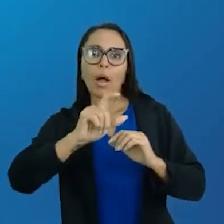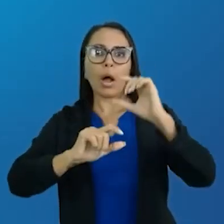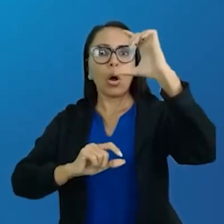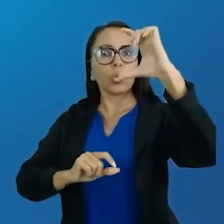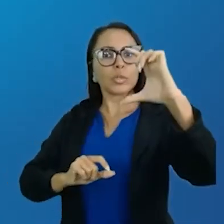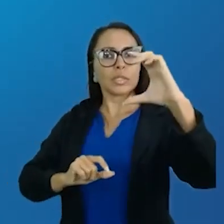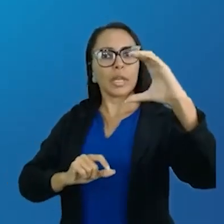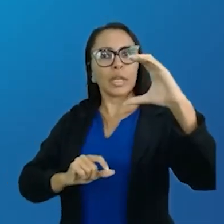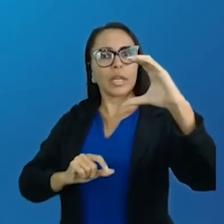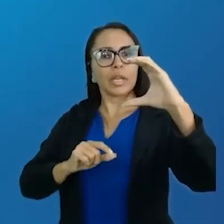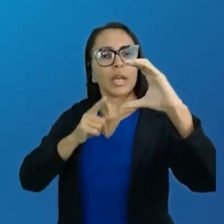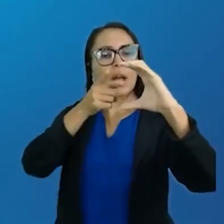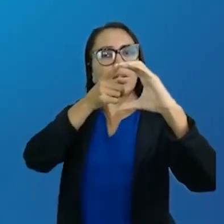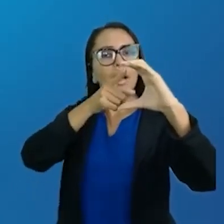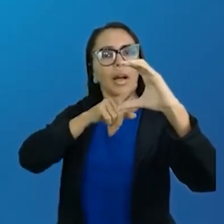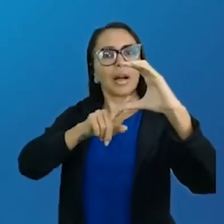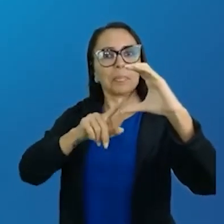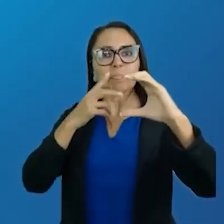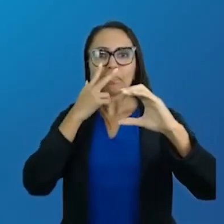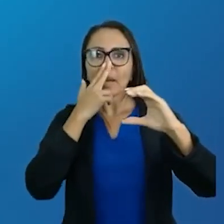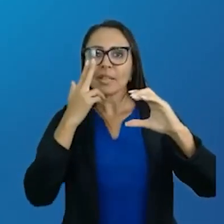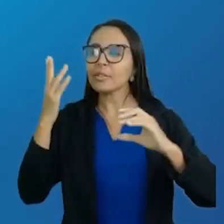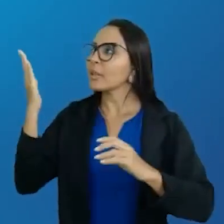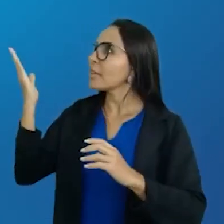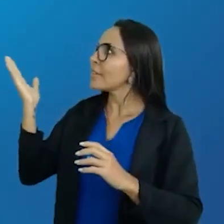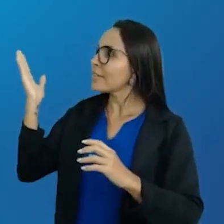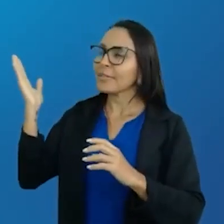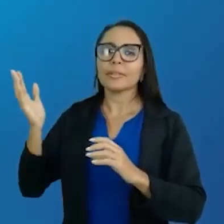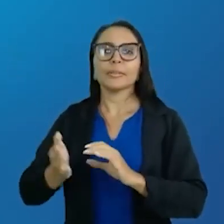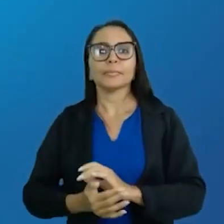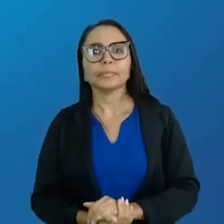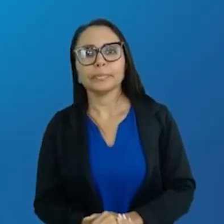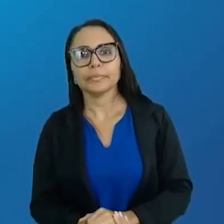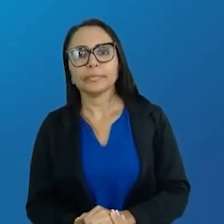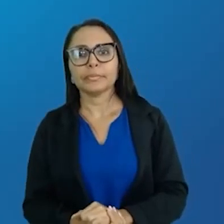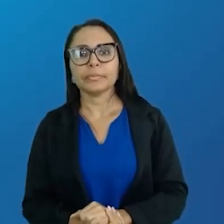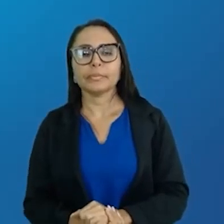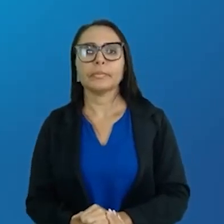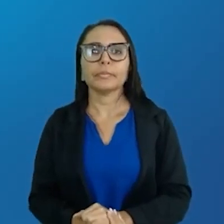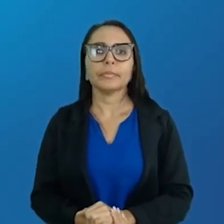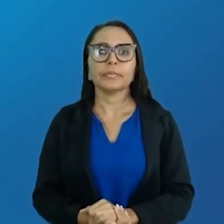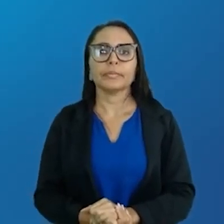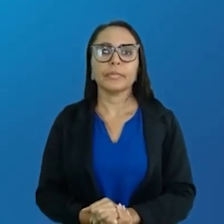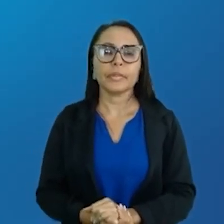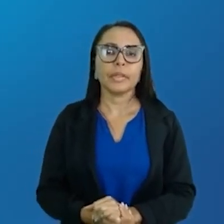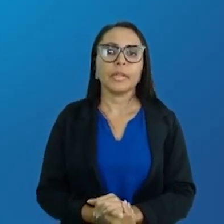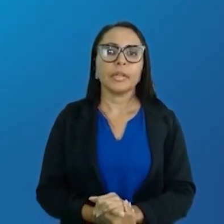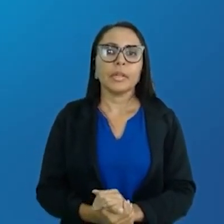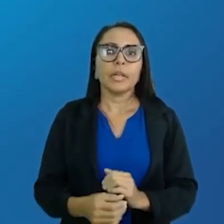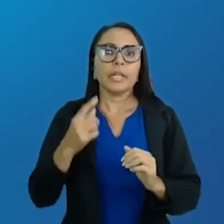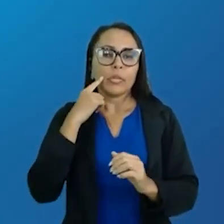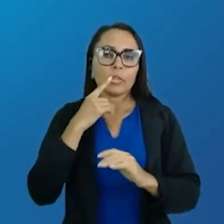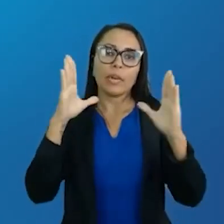esse C meio baseado no nada, porque não há um C escrito aí. Ninguém chegou lá e escreveu um C. Esse é o fechamento. Nosso cérebro vai lá